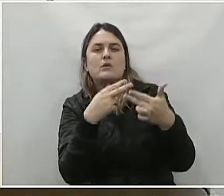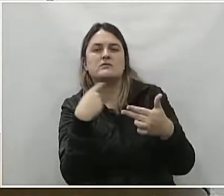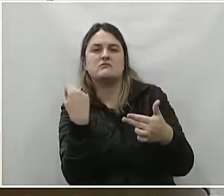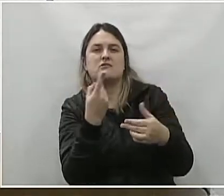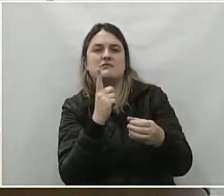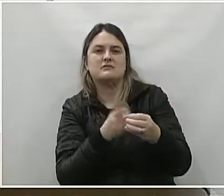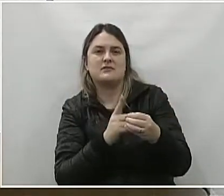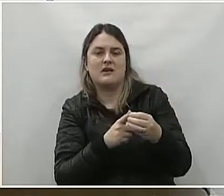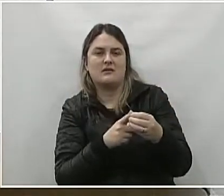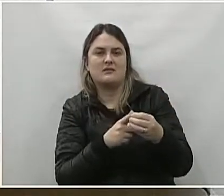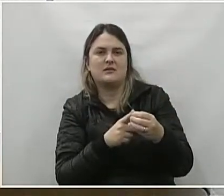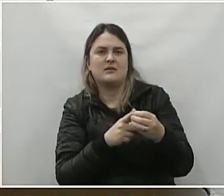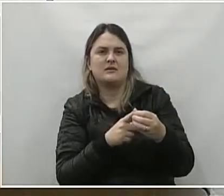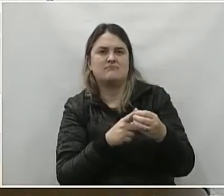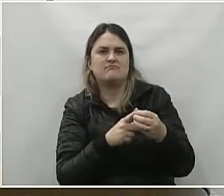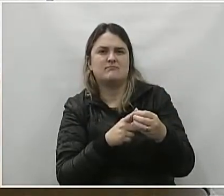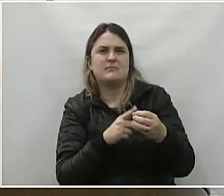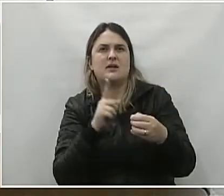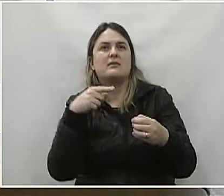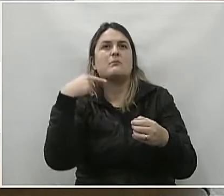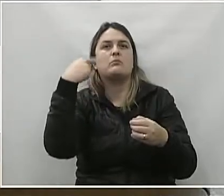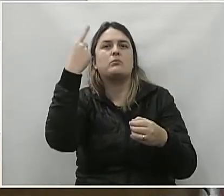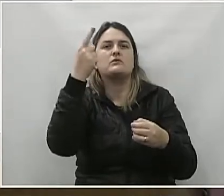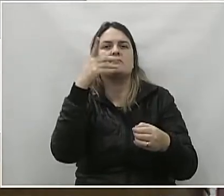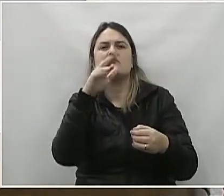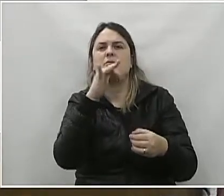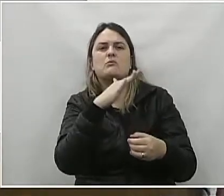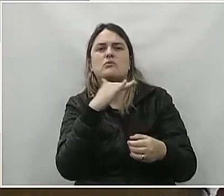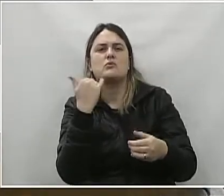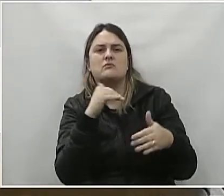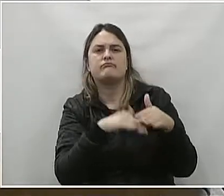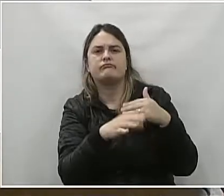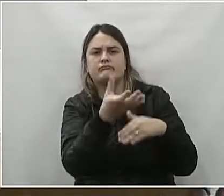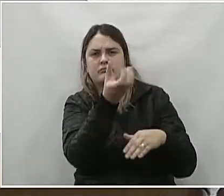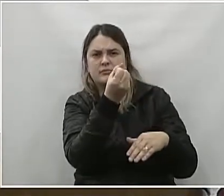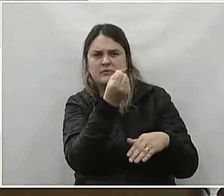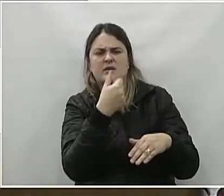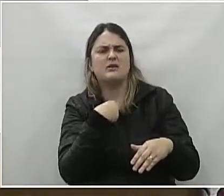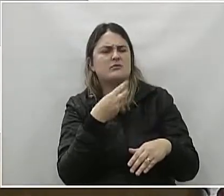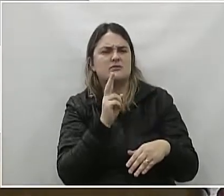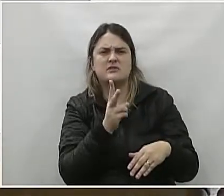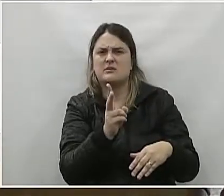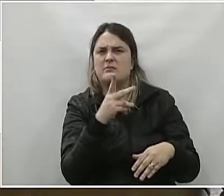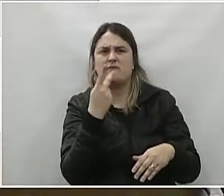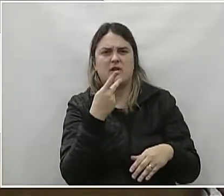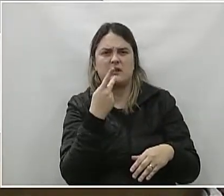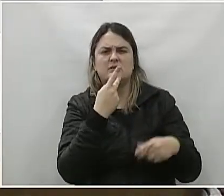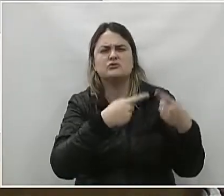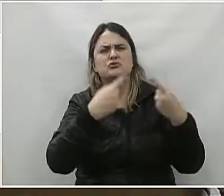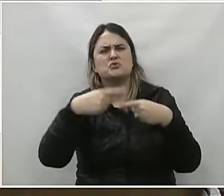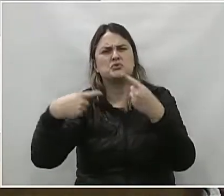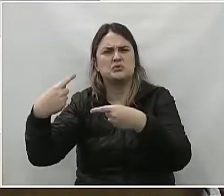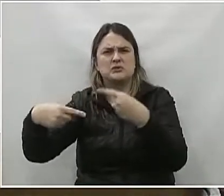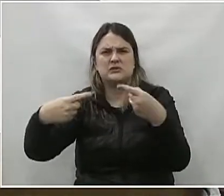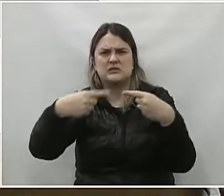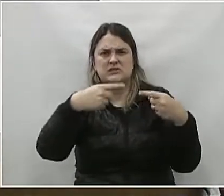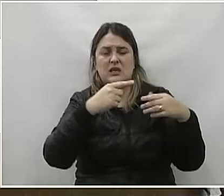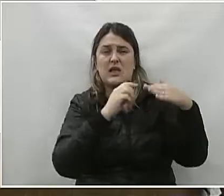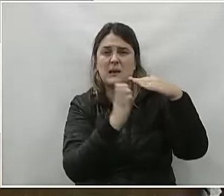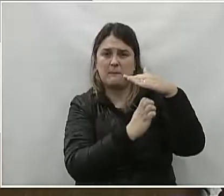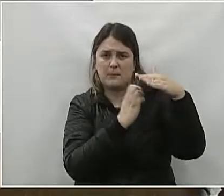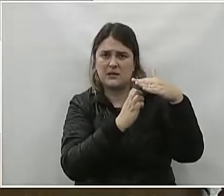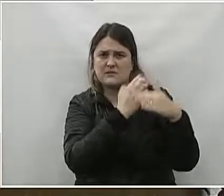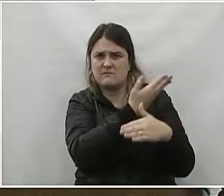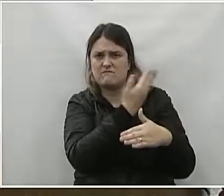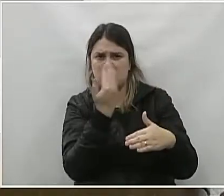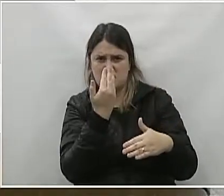cidade para postergar uma morte do fundão. Eu sempre falei isso. Debati, inclusive, com aquela empresa que veio